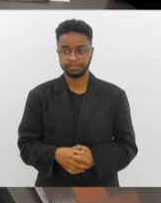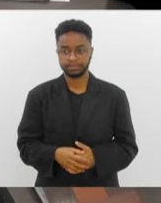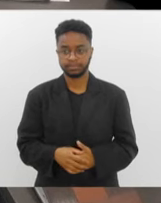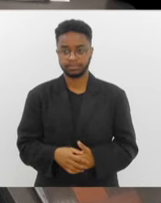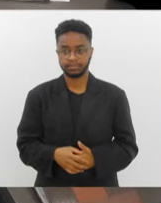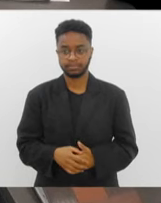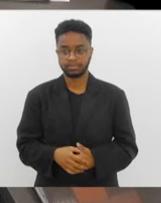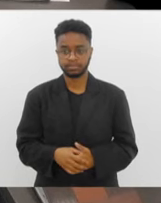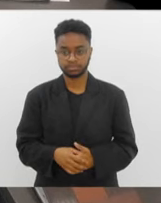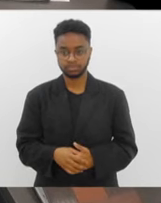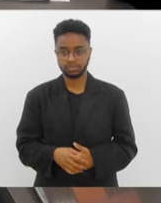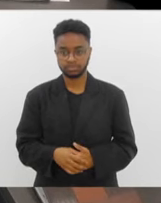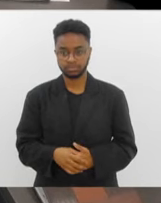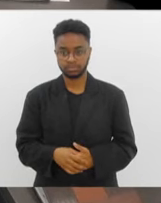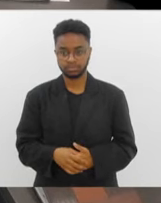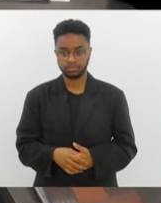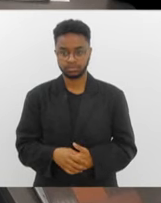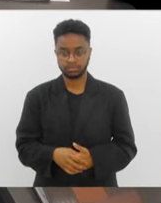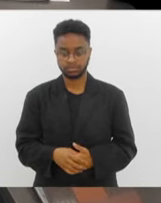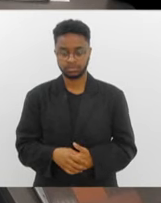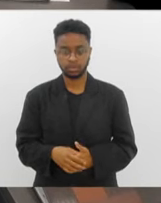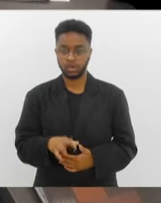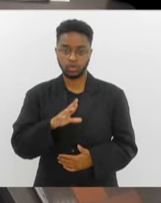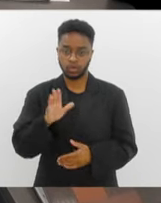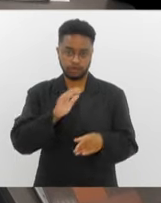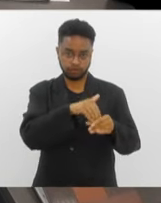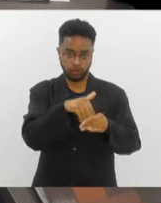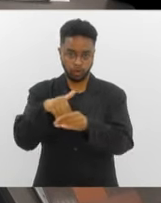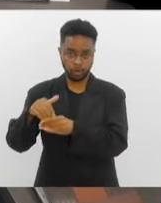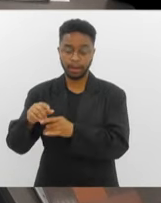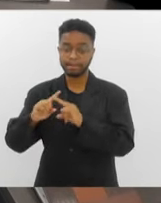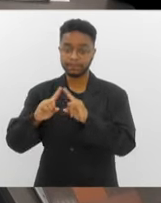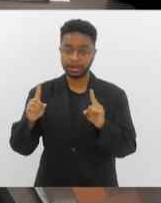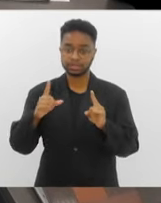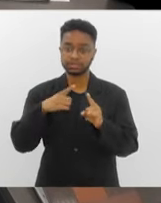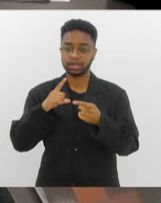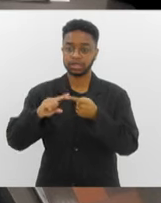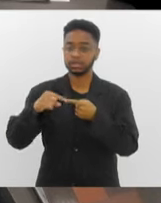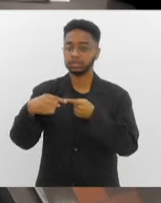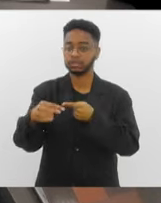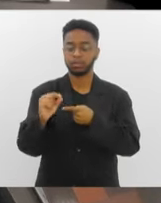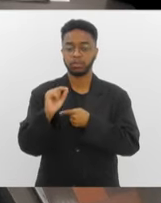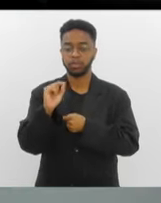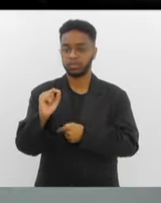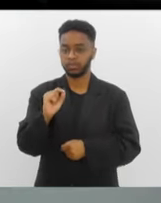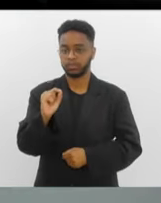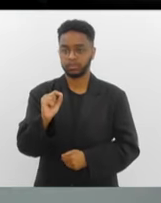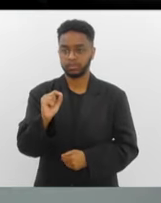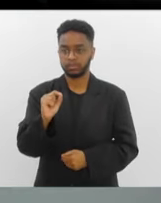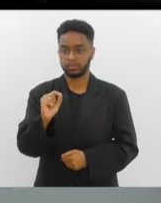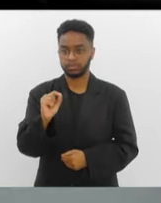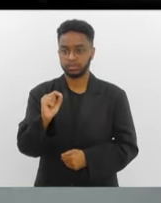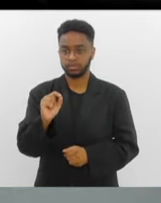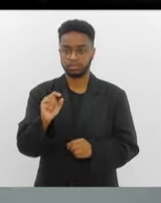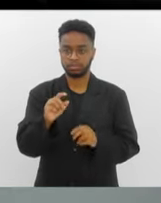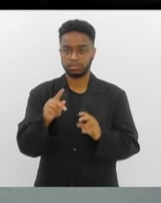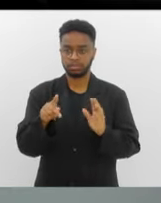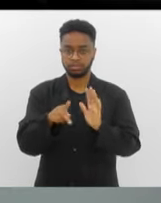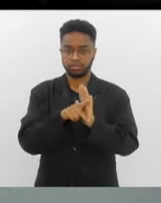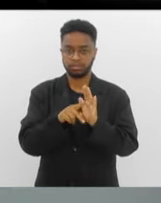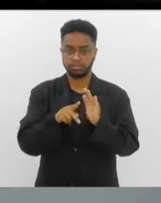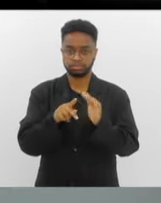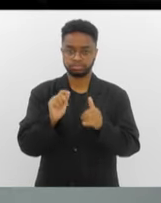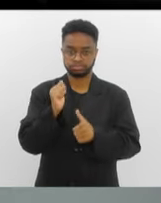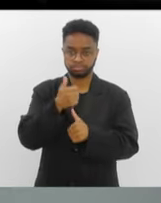Só que não precisa colher voto, então a questão de ordem fica superada, porque tem a sequência, né, da suplência, né, e